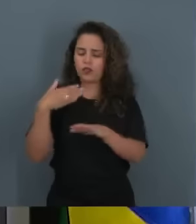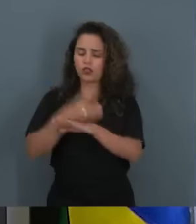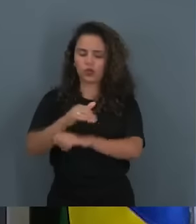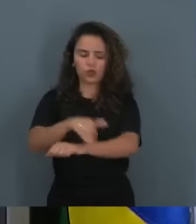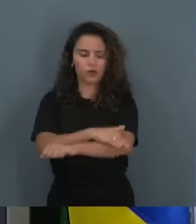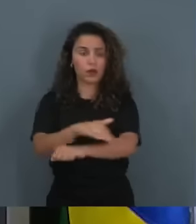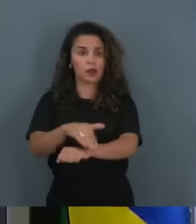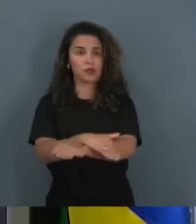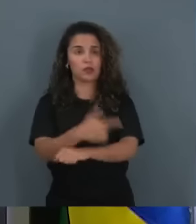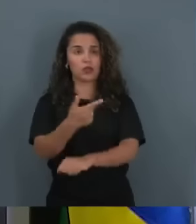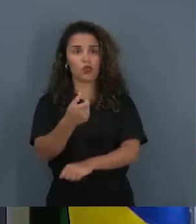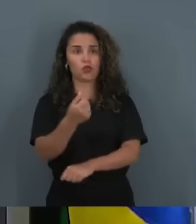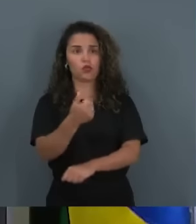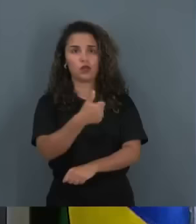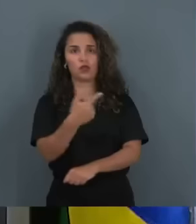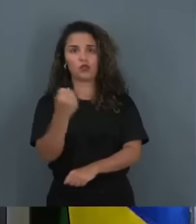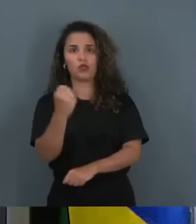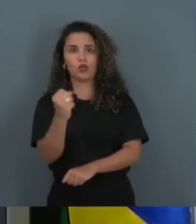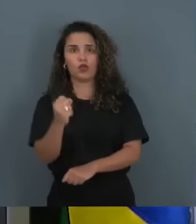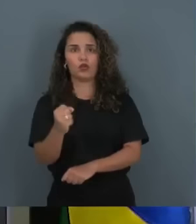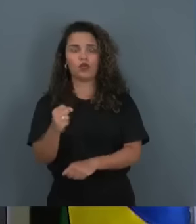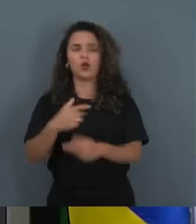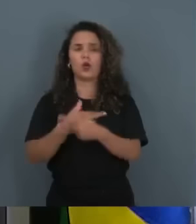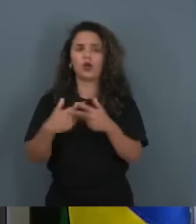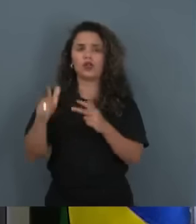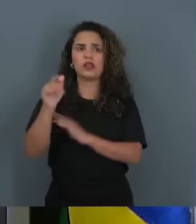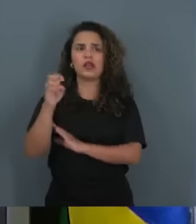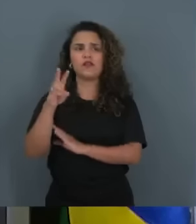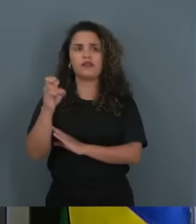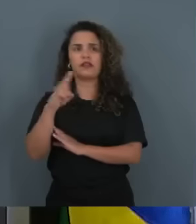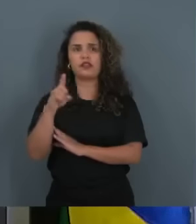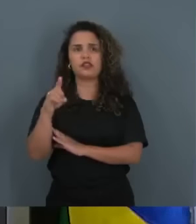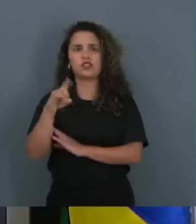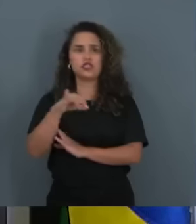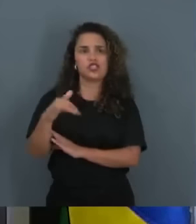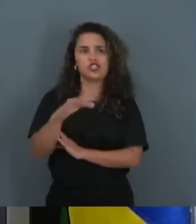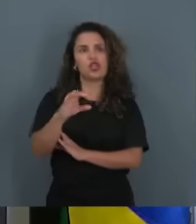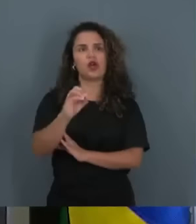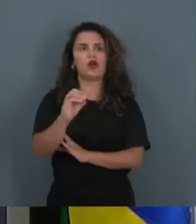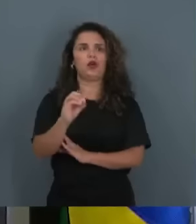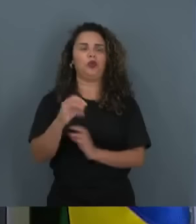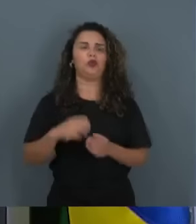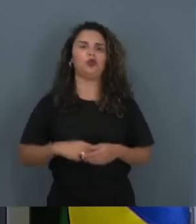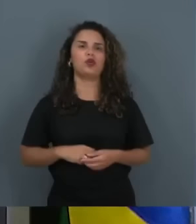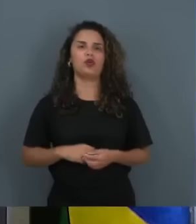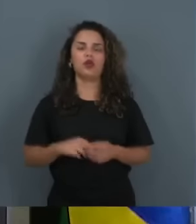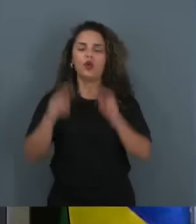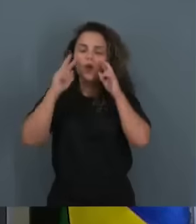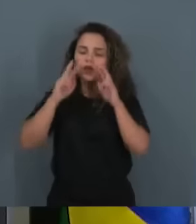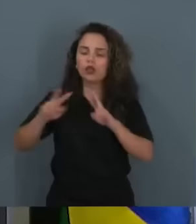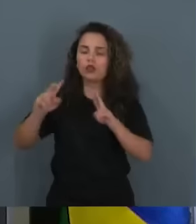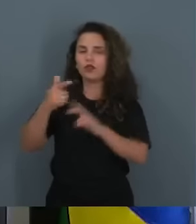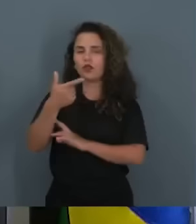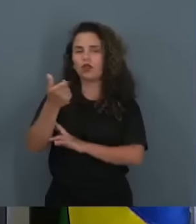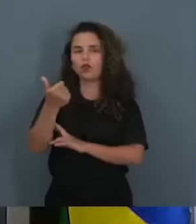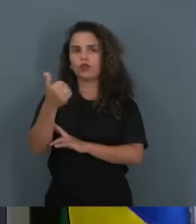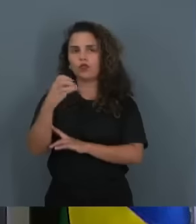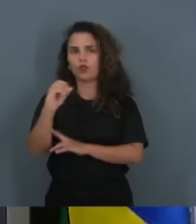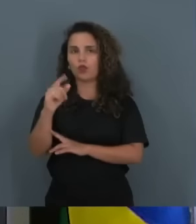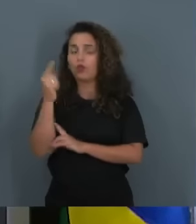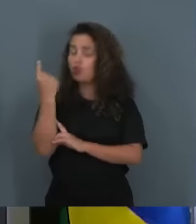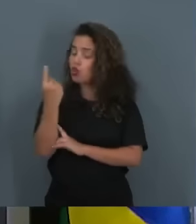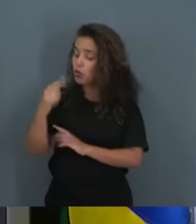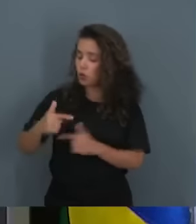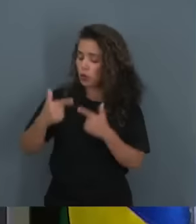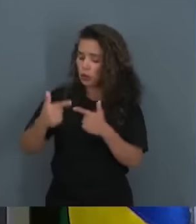em 2018. Lembra? Lava Jato. E o que a gente viu em 2019, nós lutamos. O senhor é um